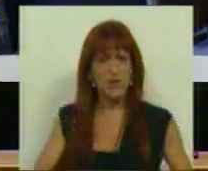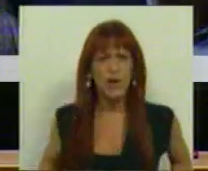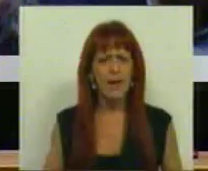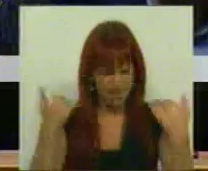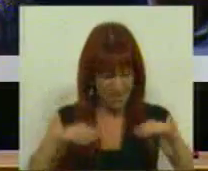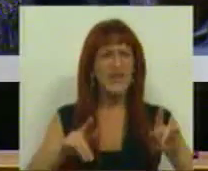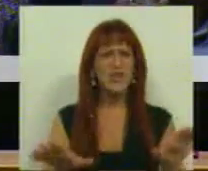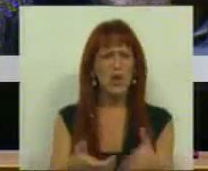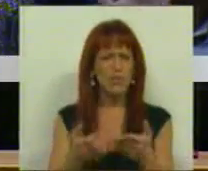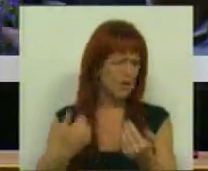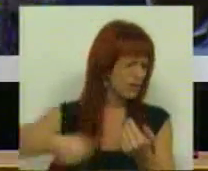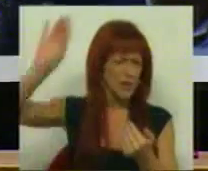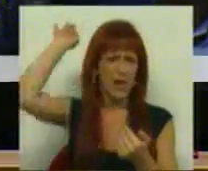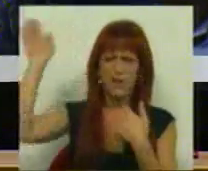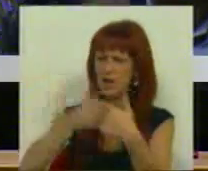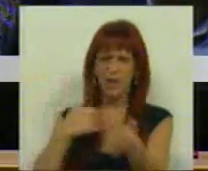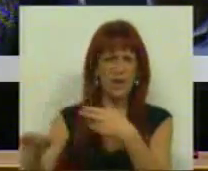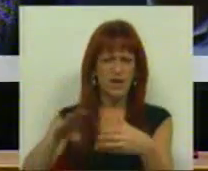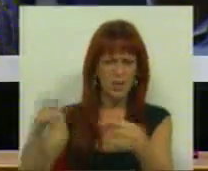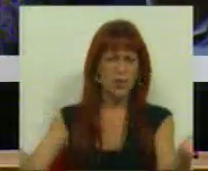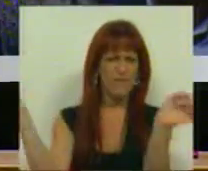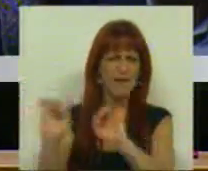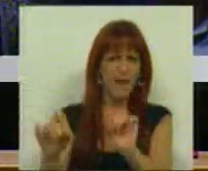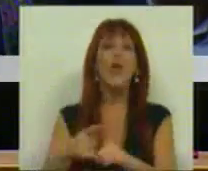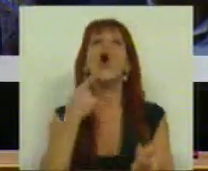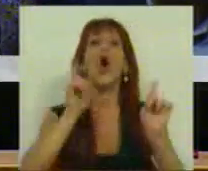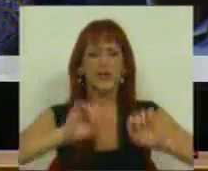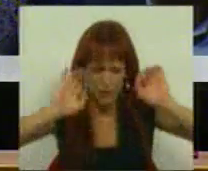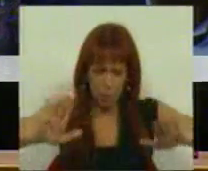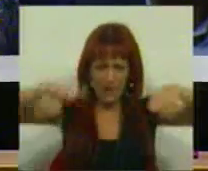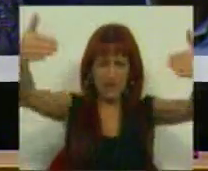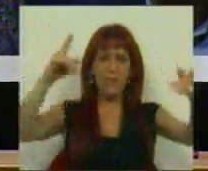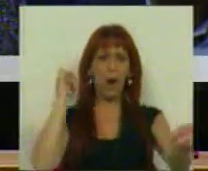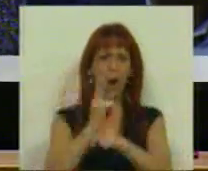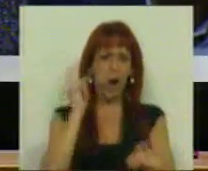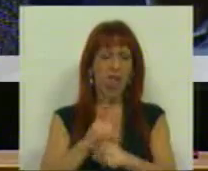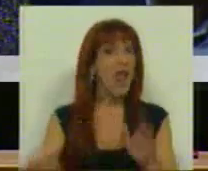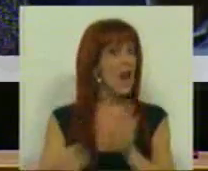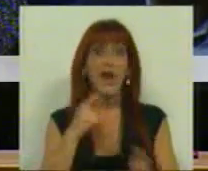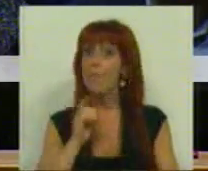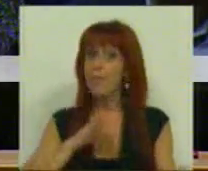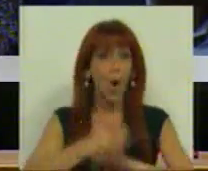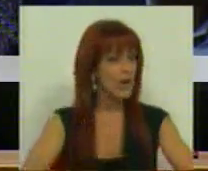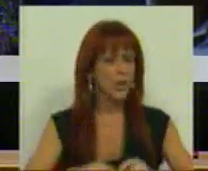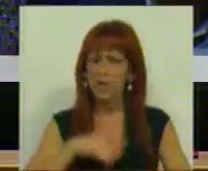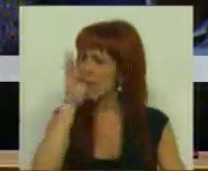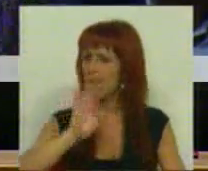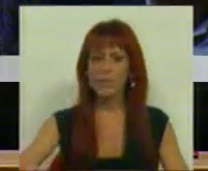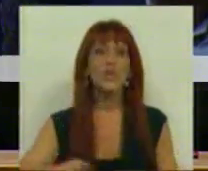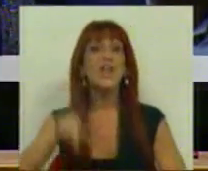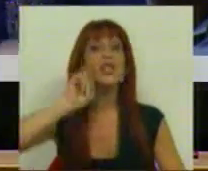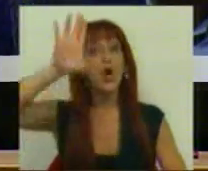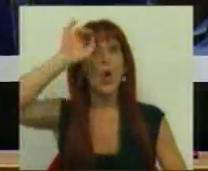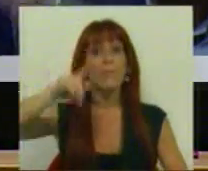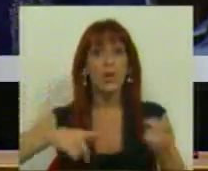deixe a comissão para trás que não resolve nada volta ao início esta lei não pode continuar a ser aplicada e a